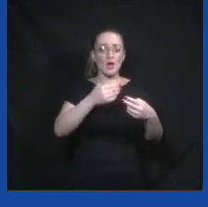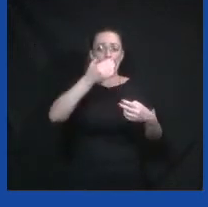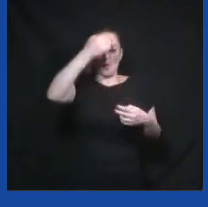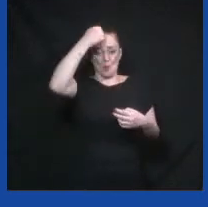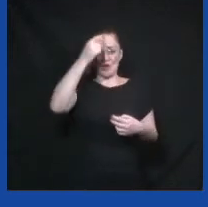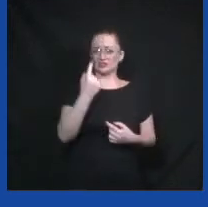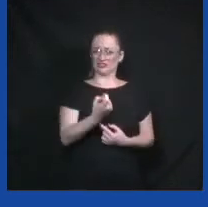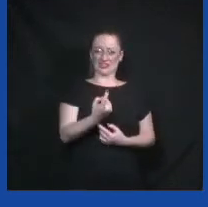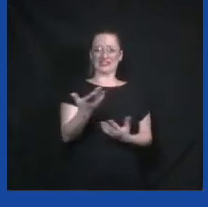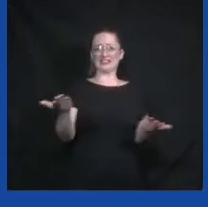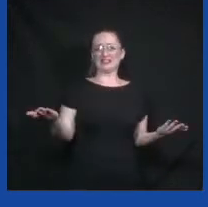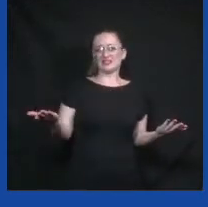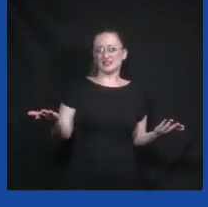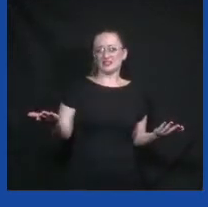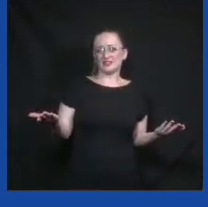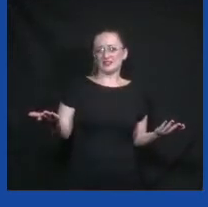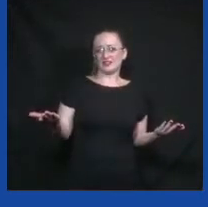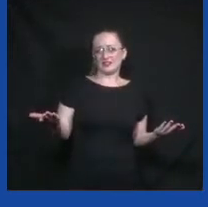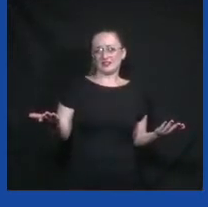da ideia